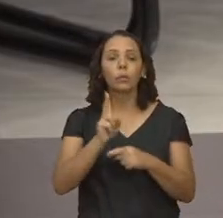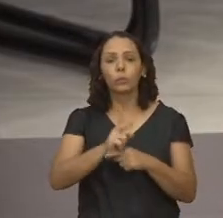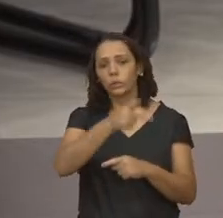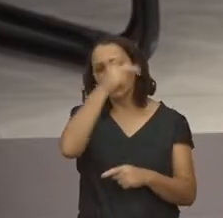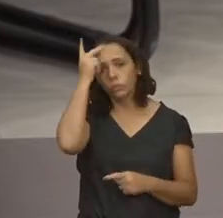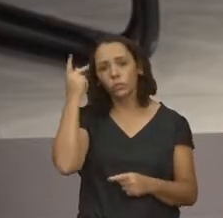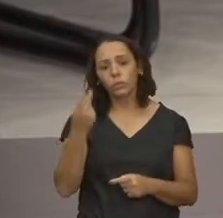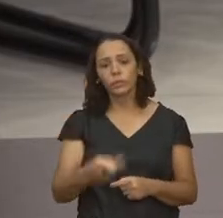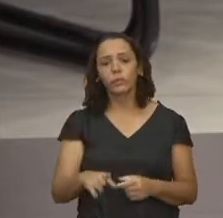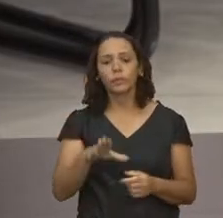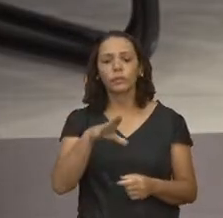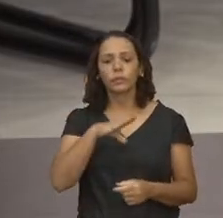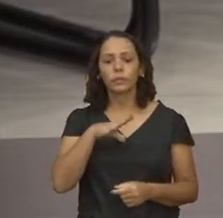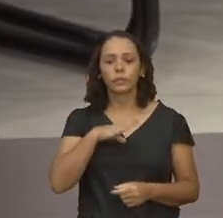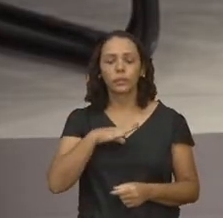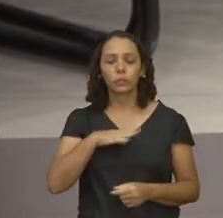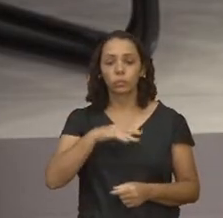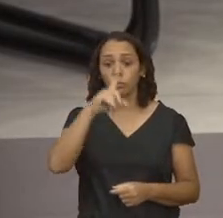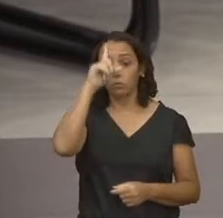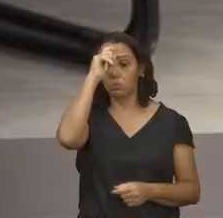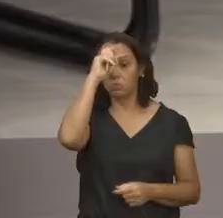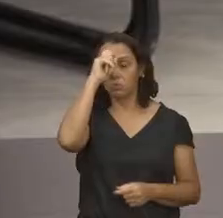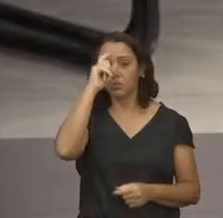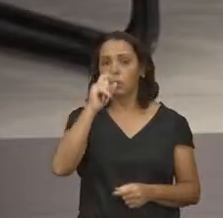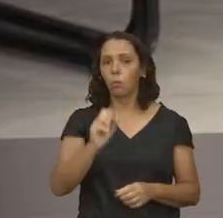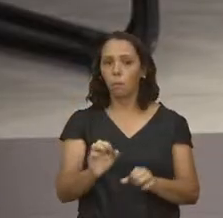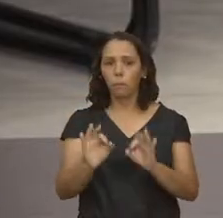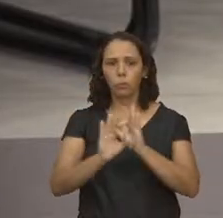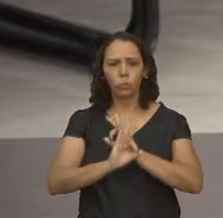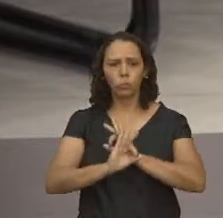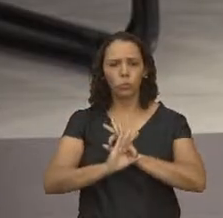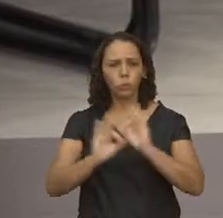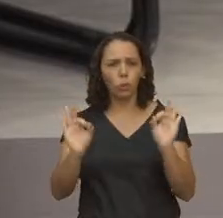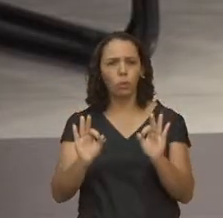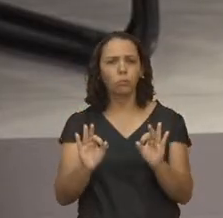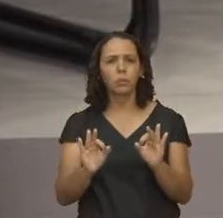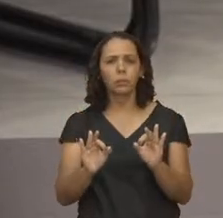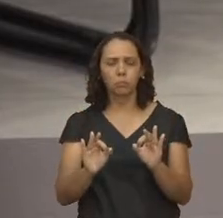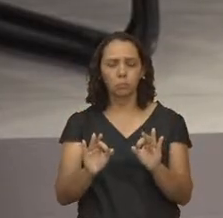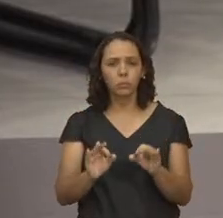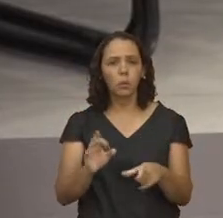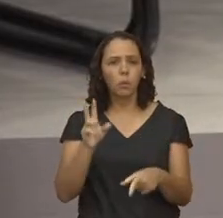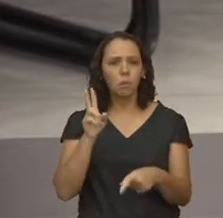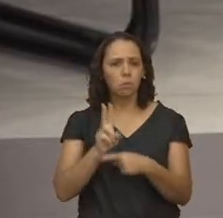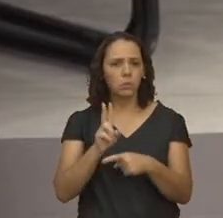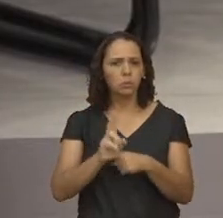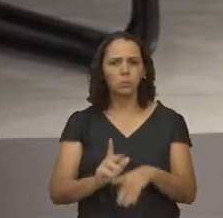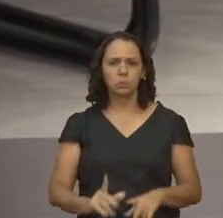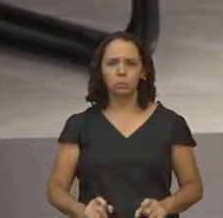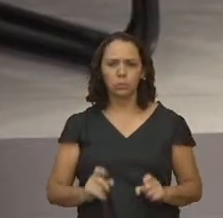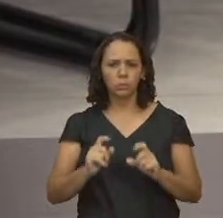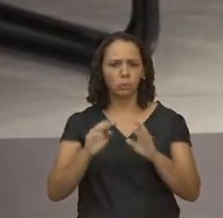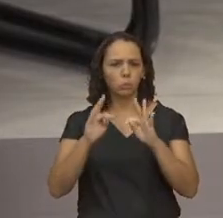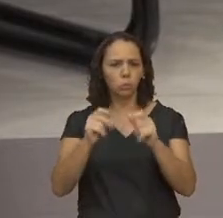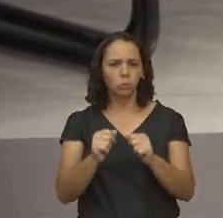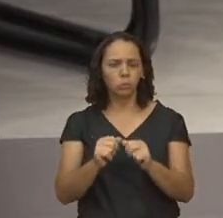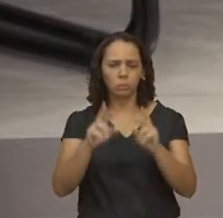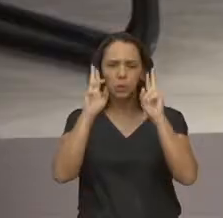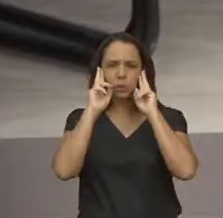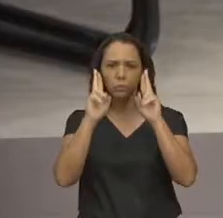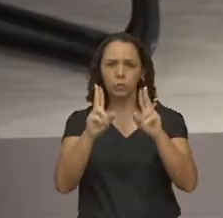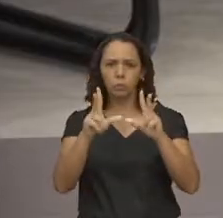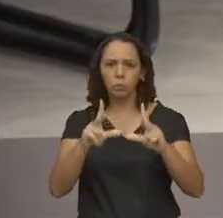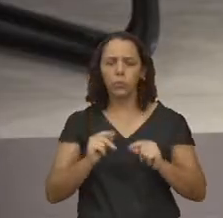nossa cidade, né? Um hospital de ponta na maternidade, tratamento oncológico, que merece respeito aqui na nossa cidade. O meu voto